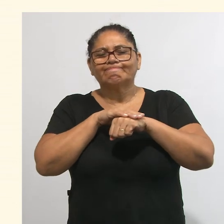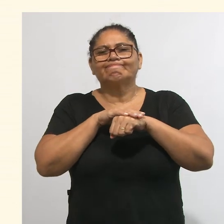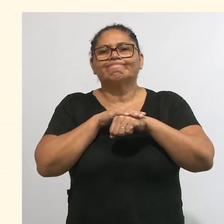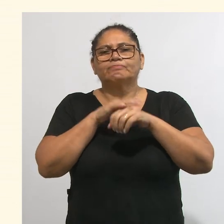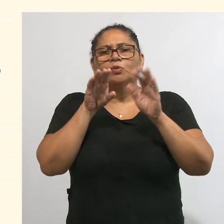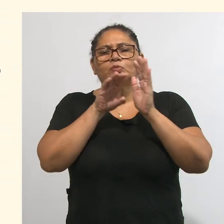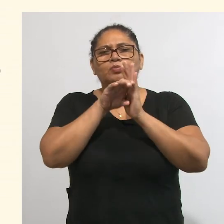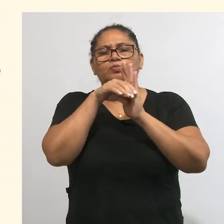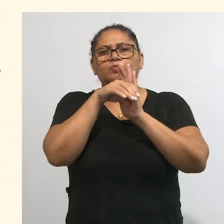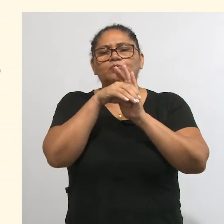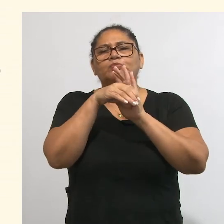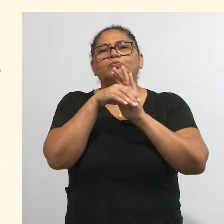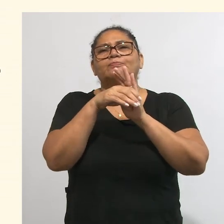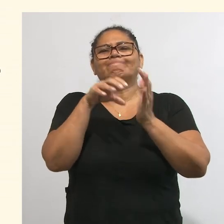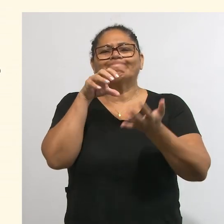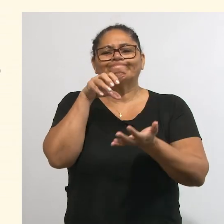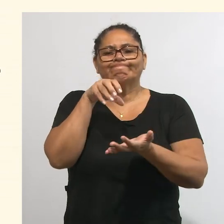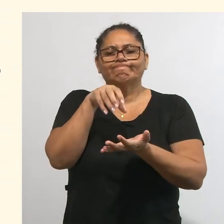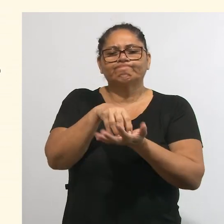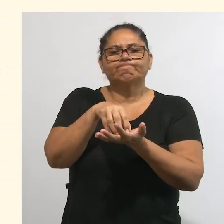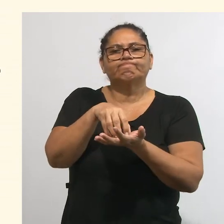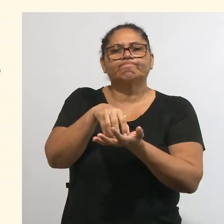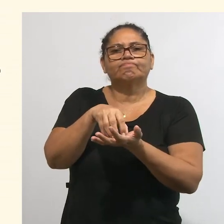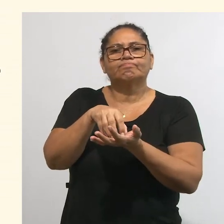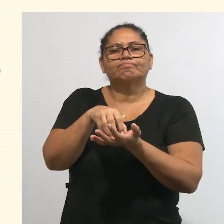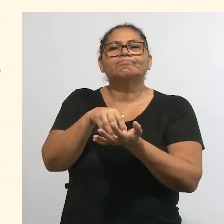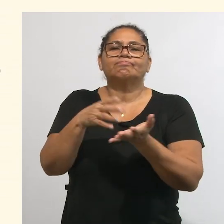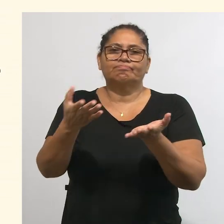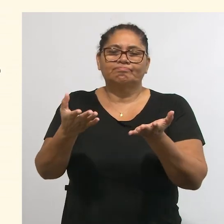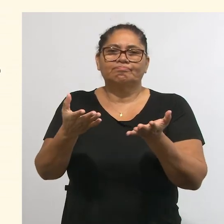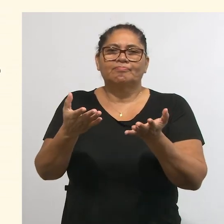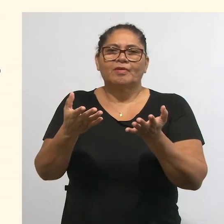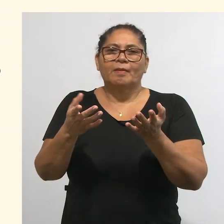como conceito central, como conceito